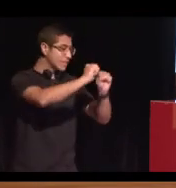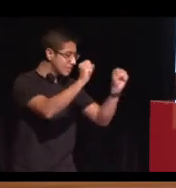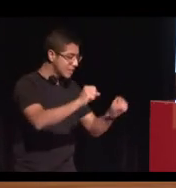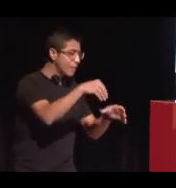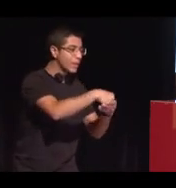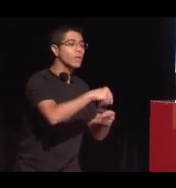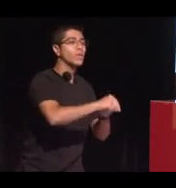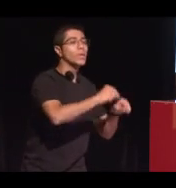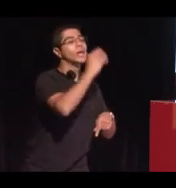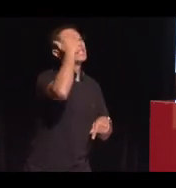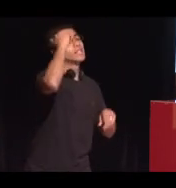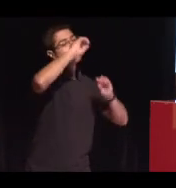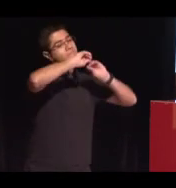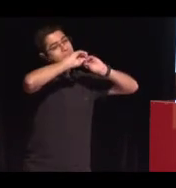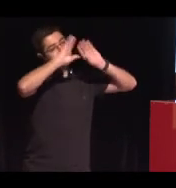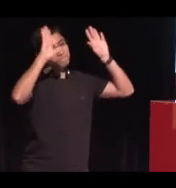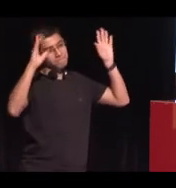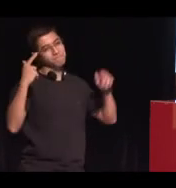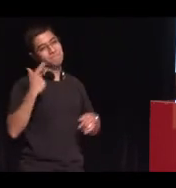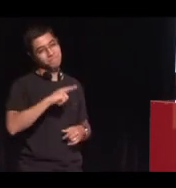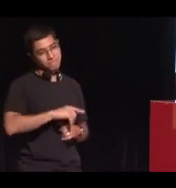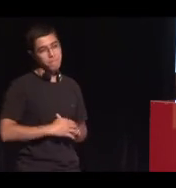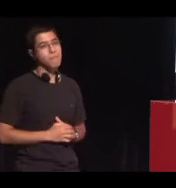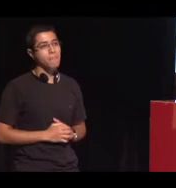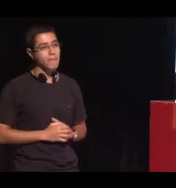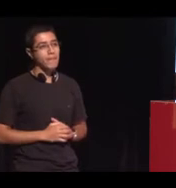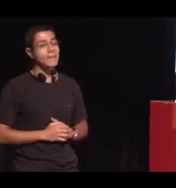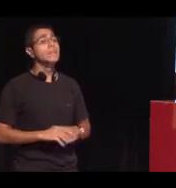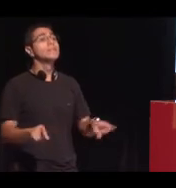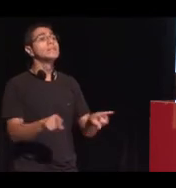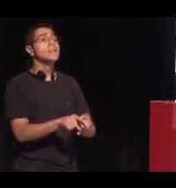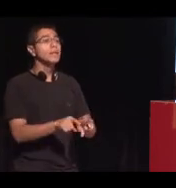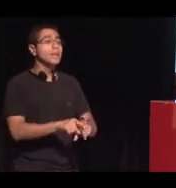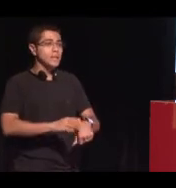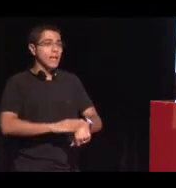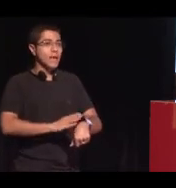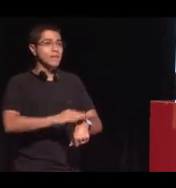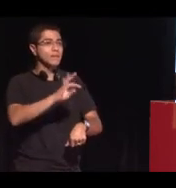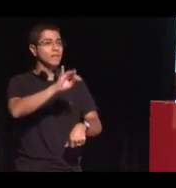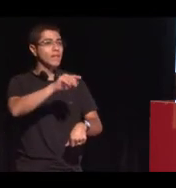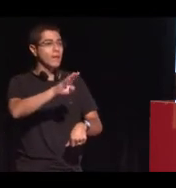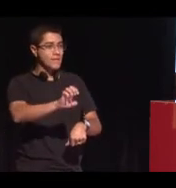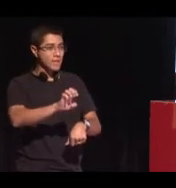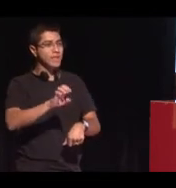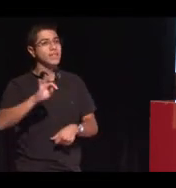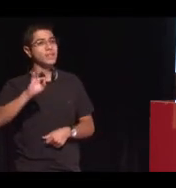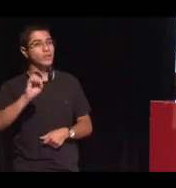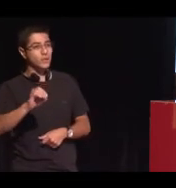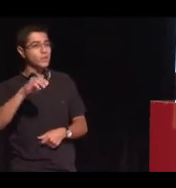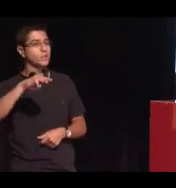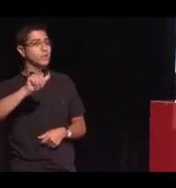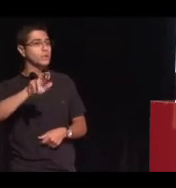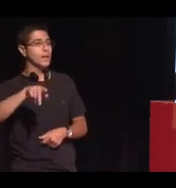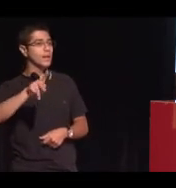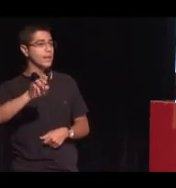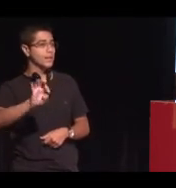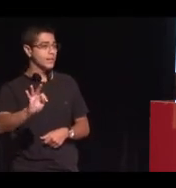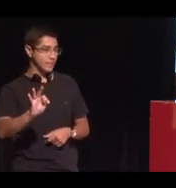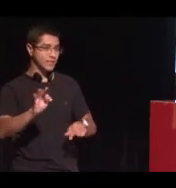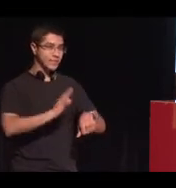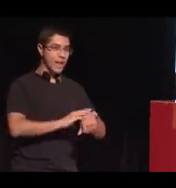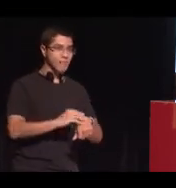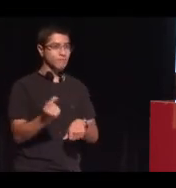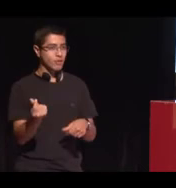a gente deu. O melhor time to market, né, que é o cycle time que eu já falei que tinha que ter diminuído, ele realmente